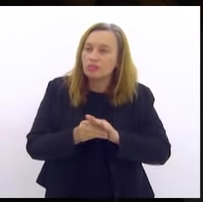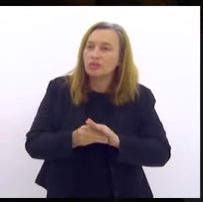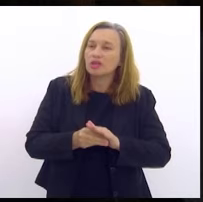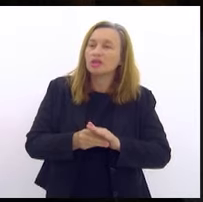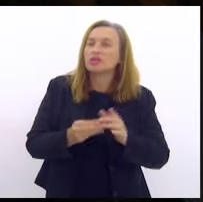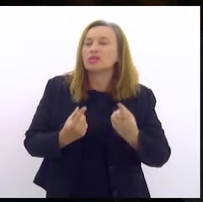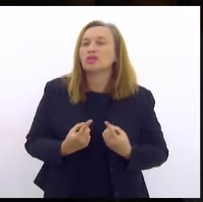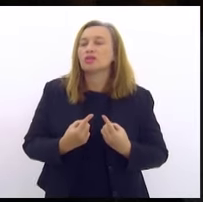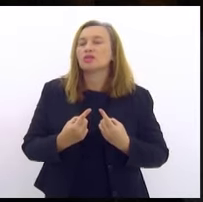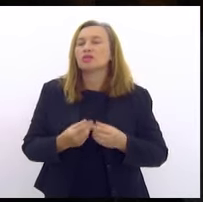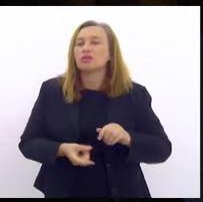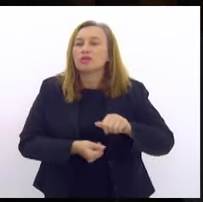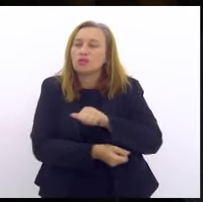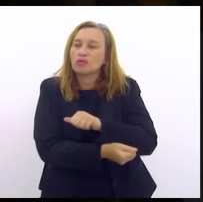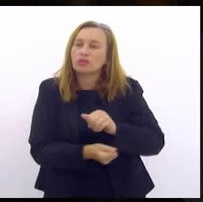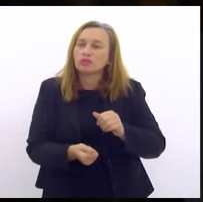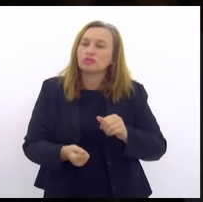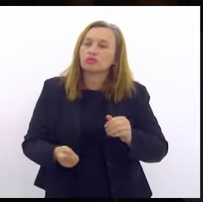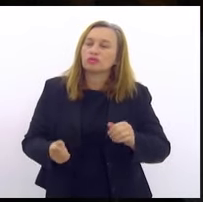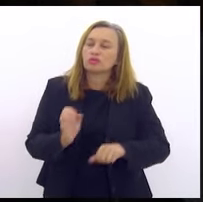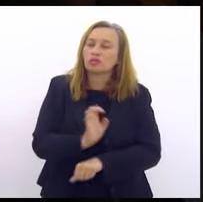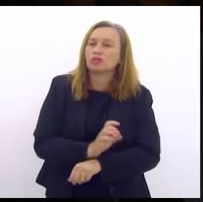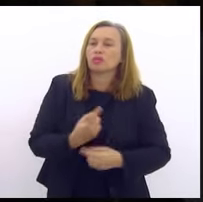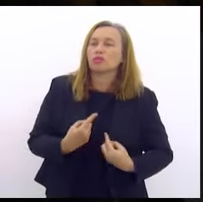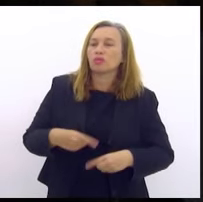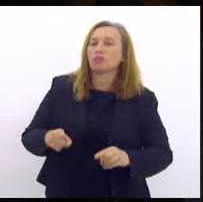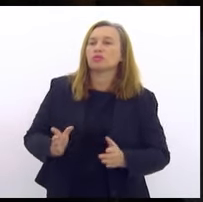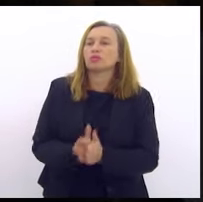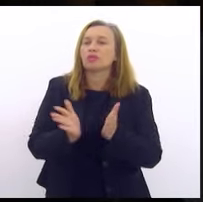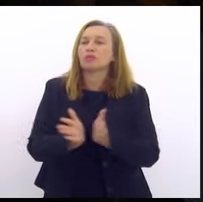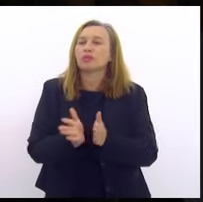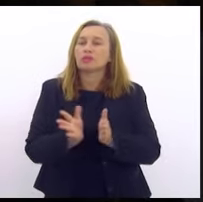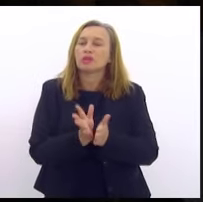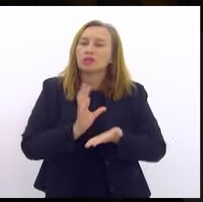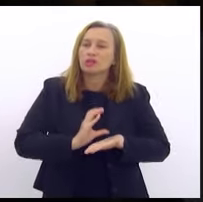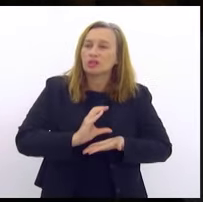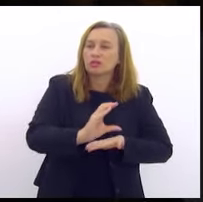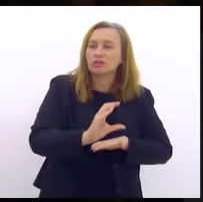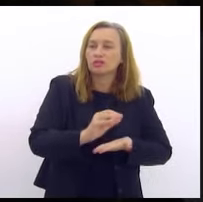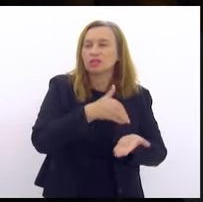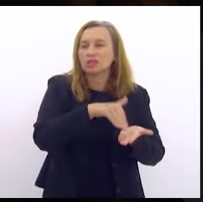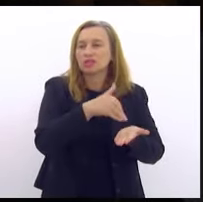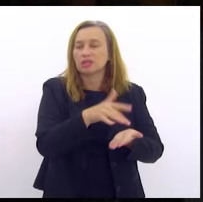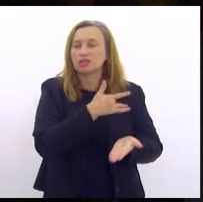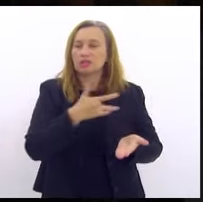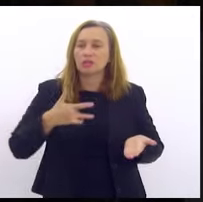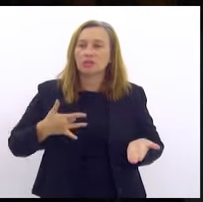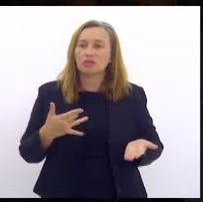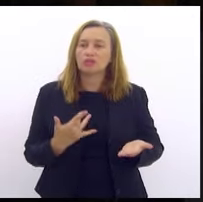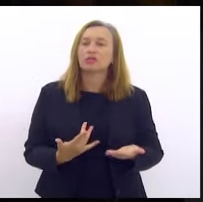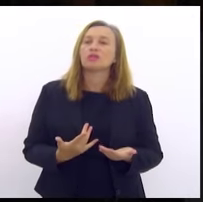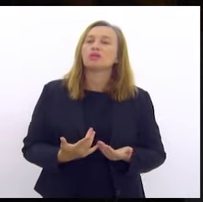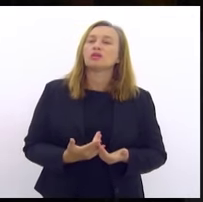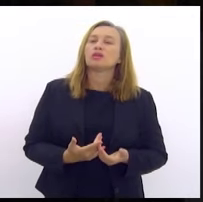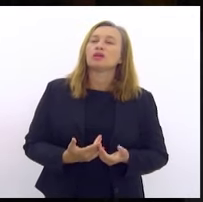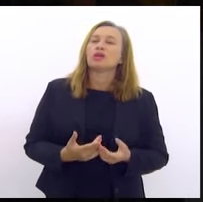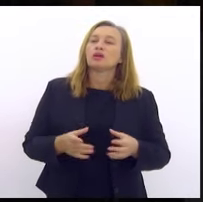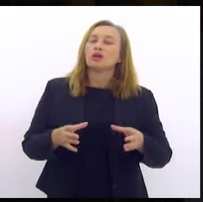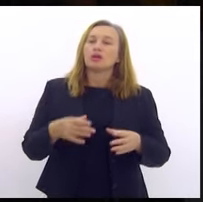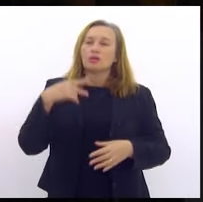Combate à Pobreza, que transferia a vinculação de recursos para a Secretaria de Saúde, garantindo que a política de cofinanciamento vai